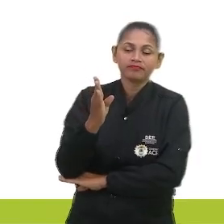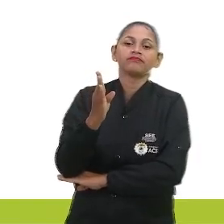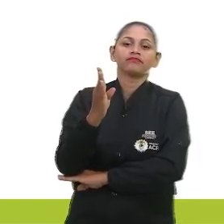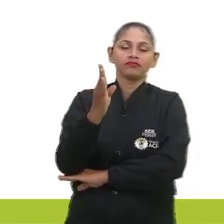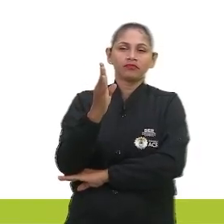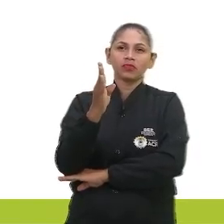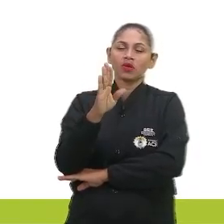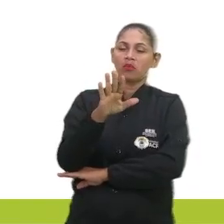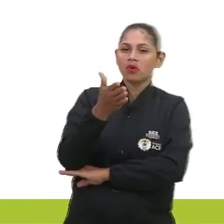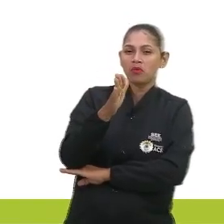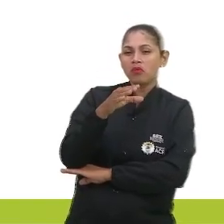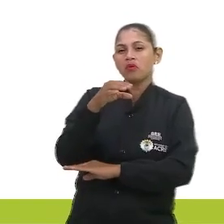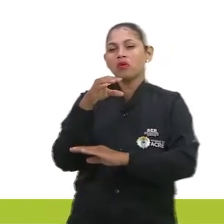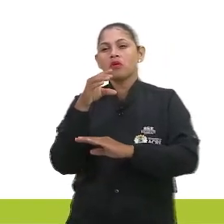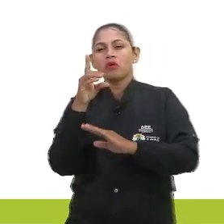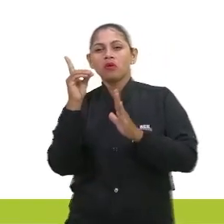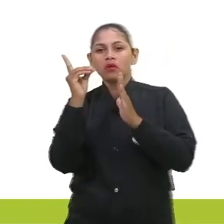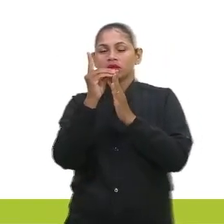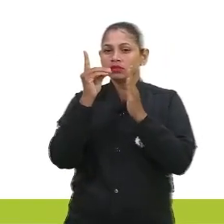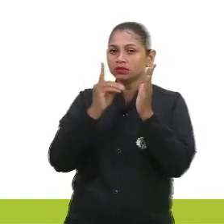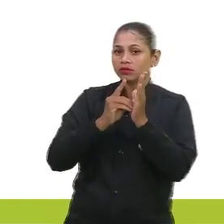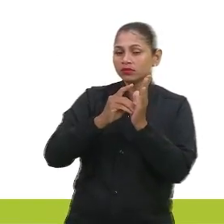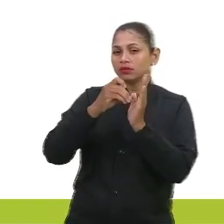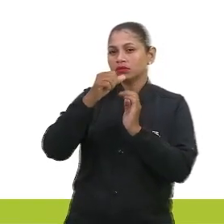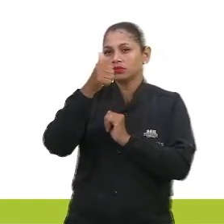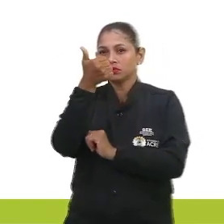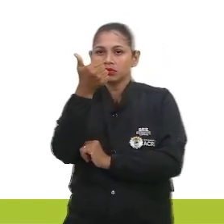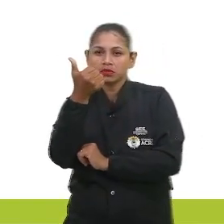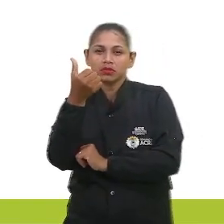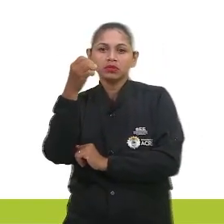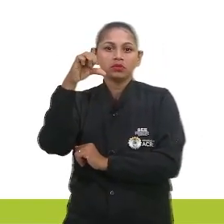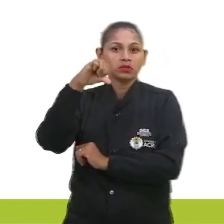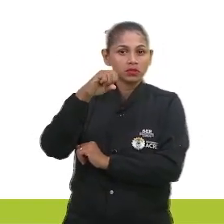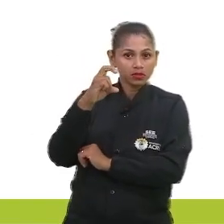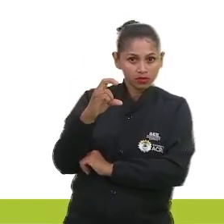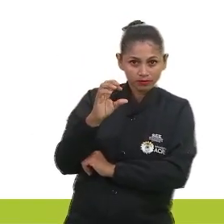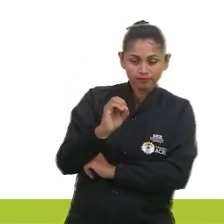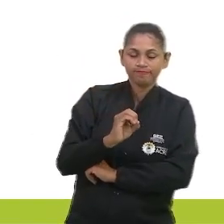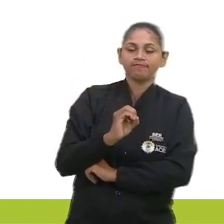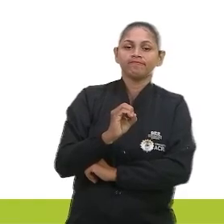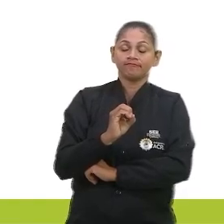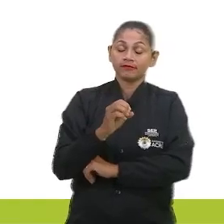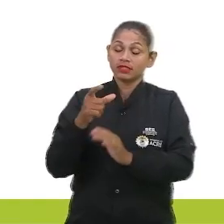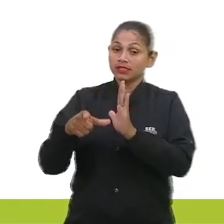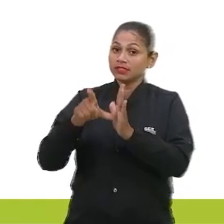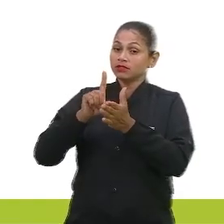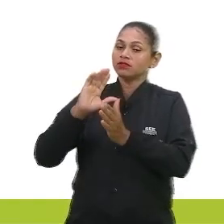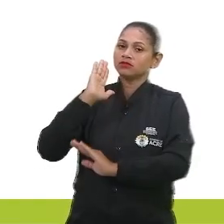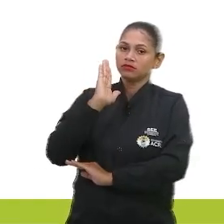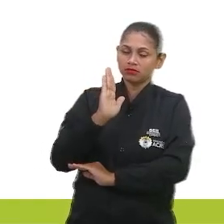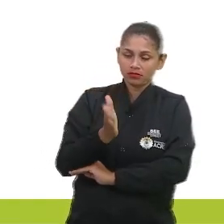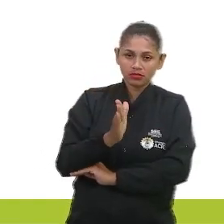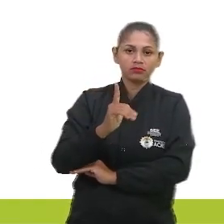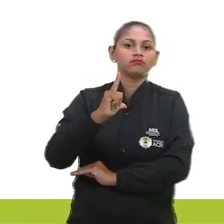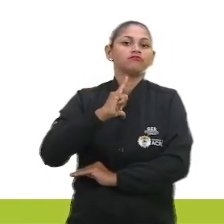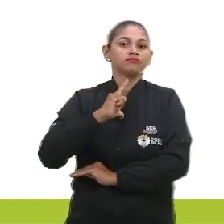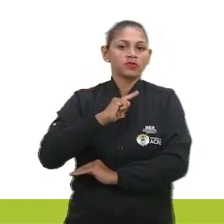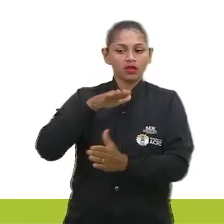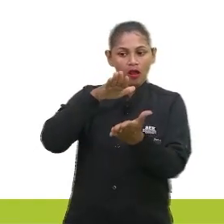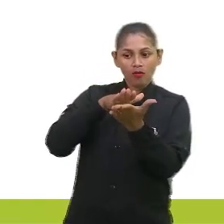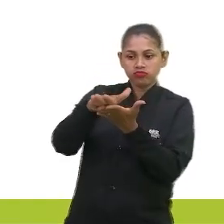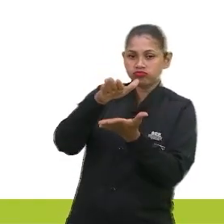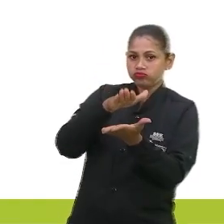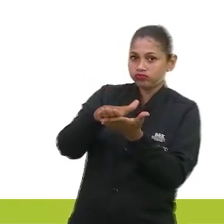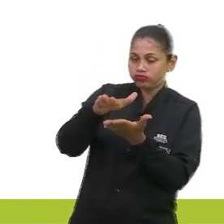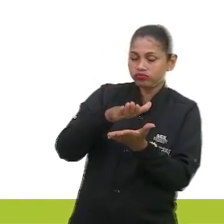de 1950. Mas antes dessas duas mídias, nós já possuíamos as mídias impressas,